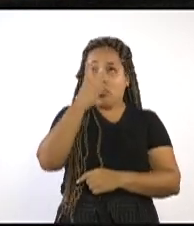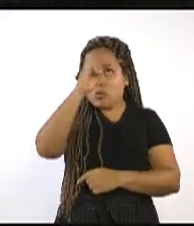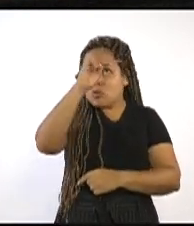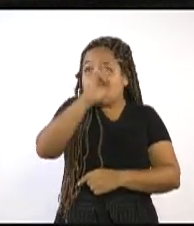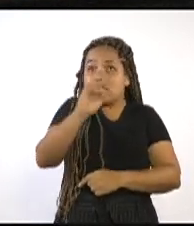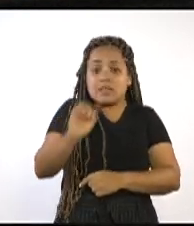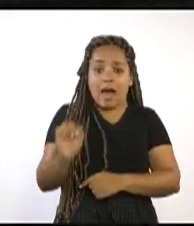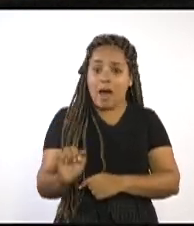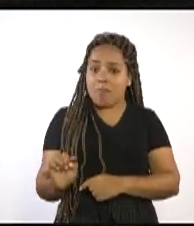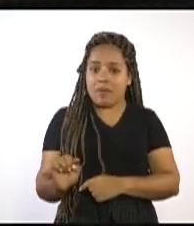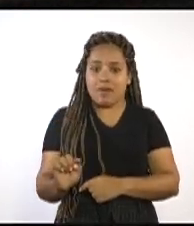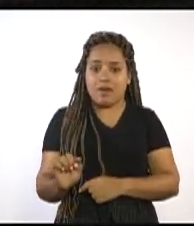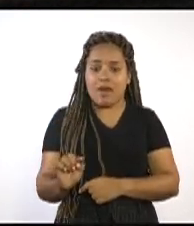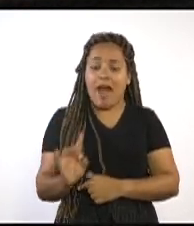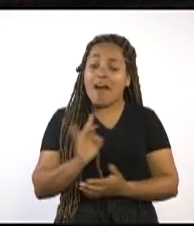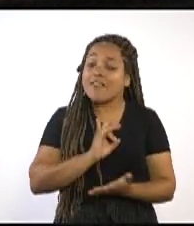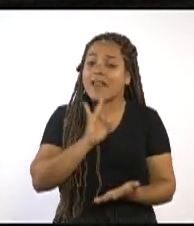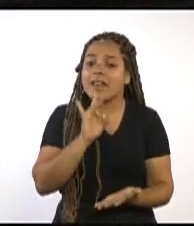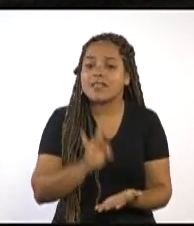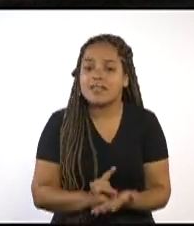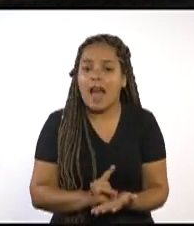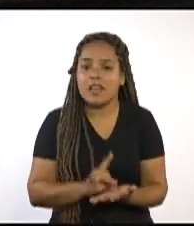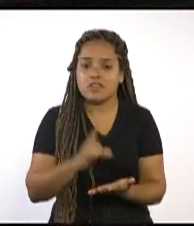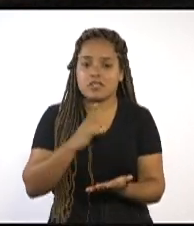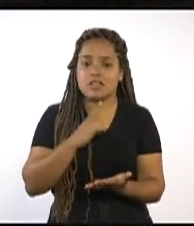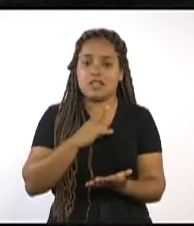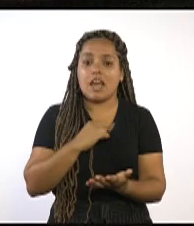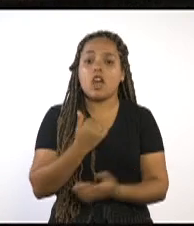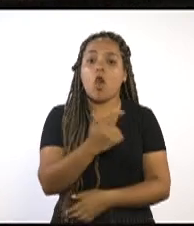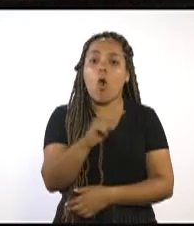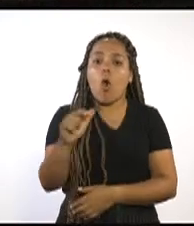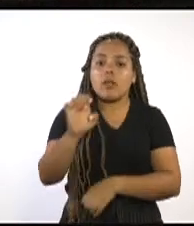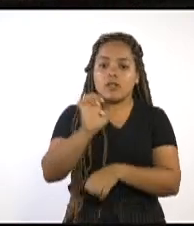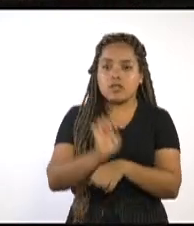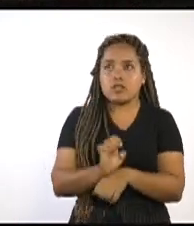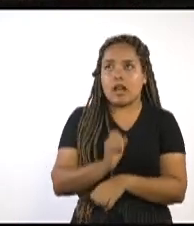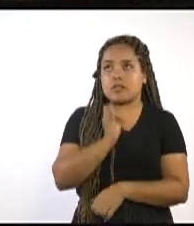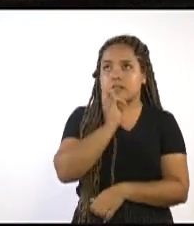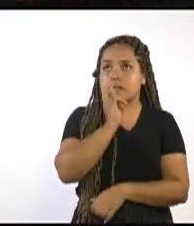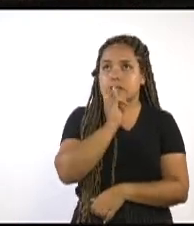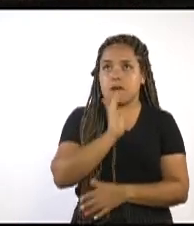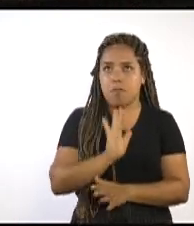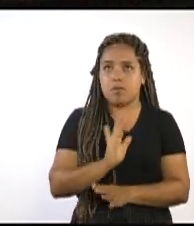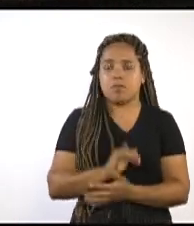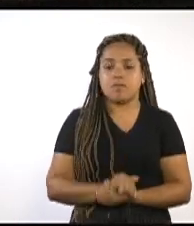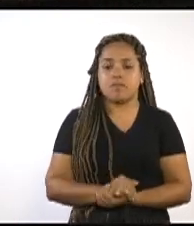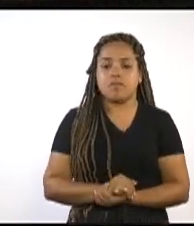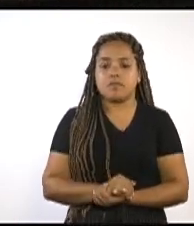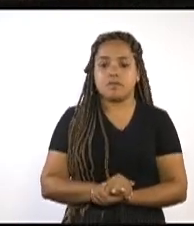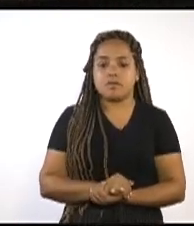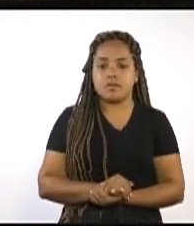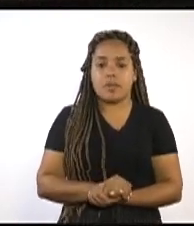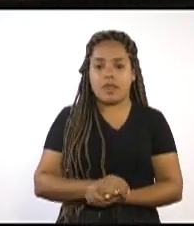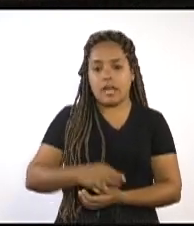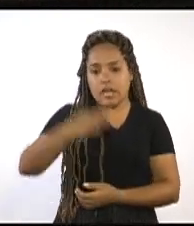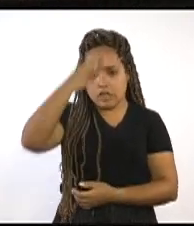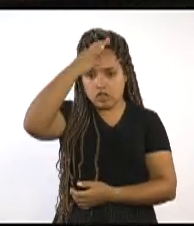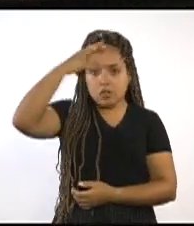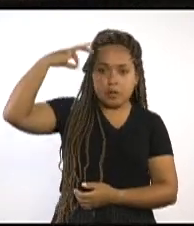Estado, que vieram de outros estados, como, por exemplo, o Espírito